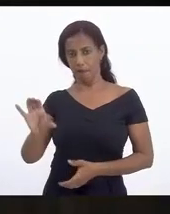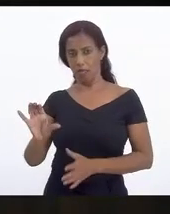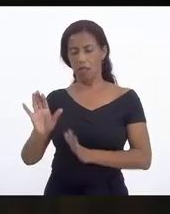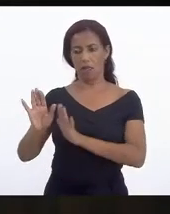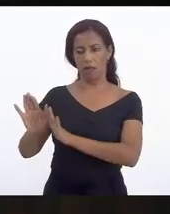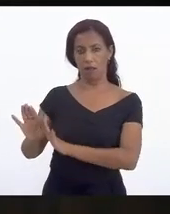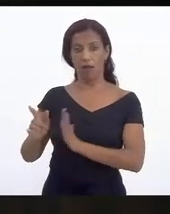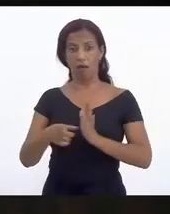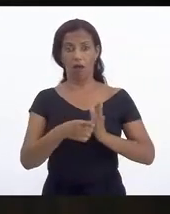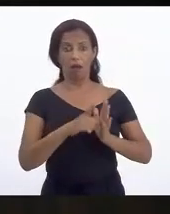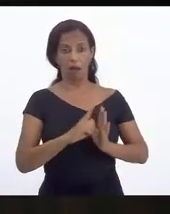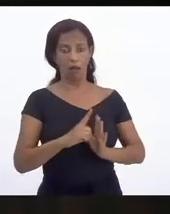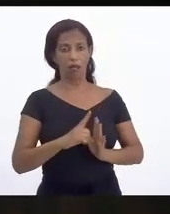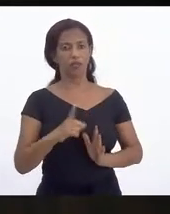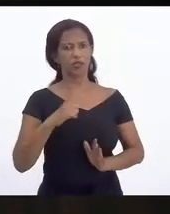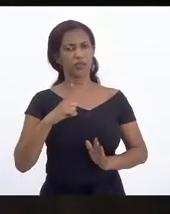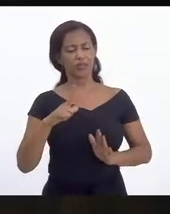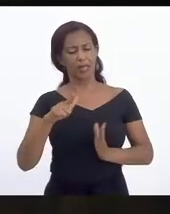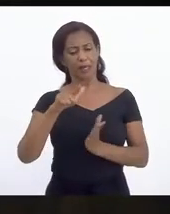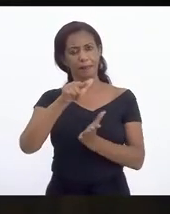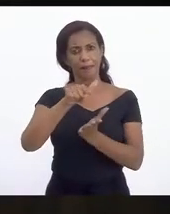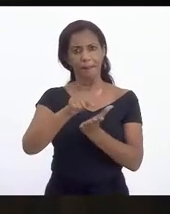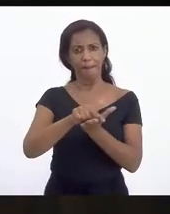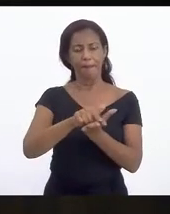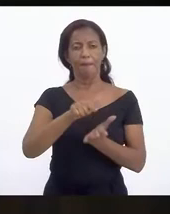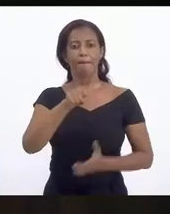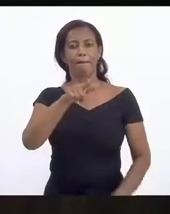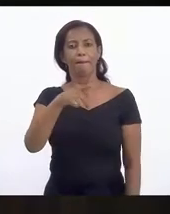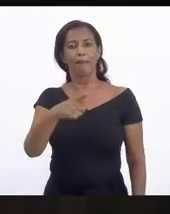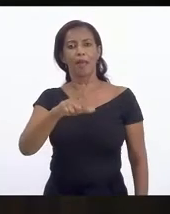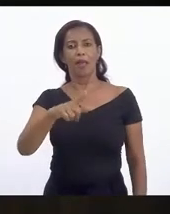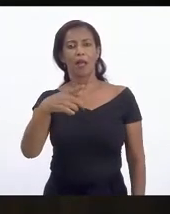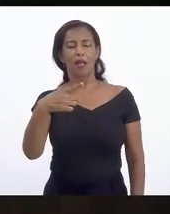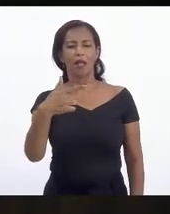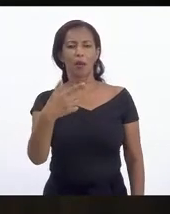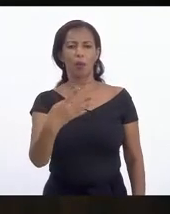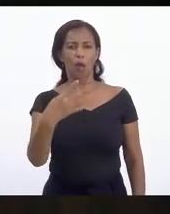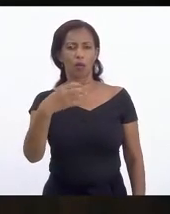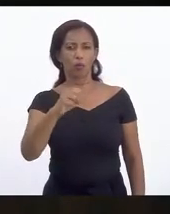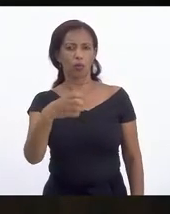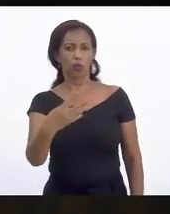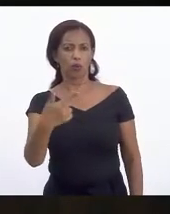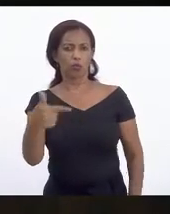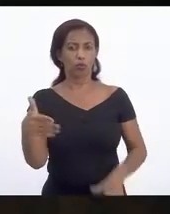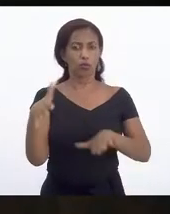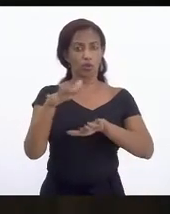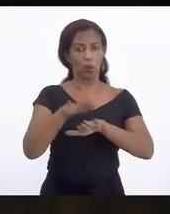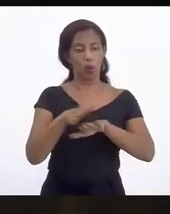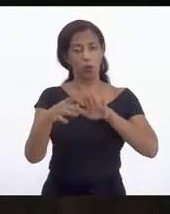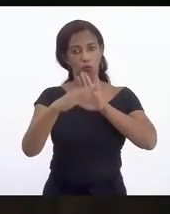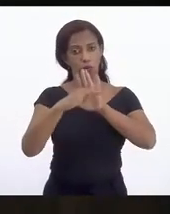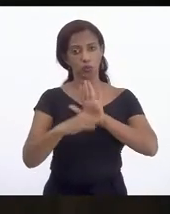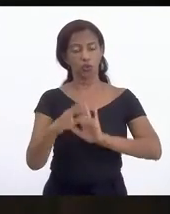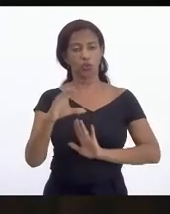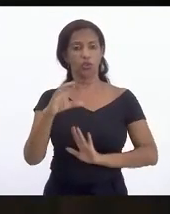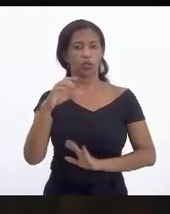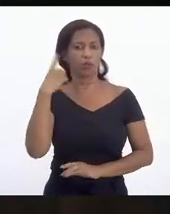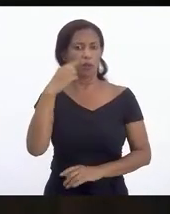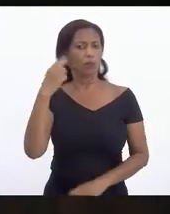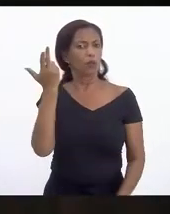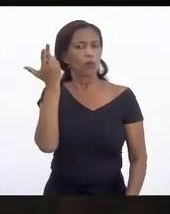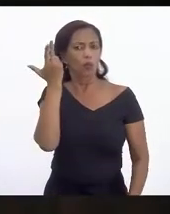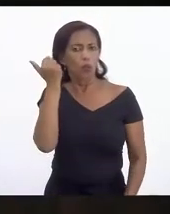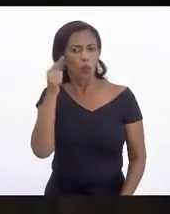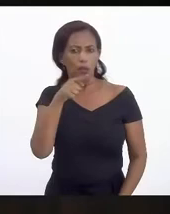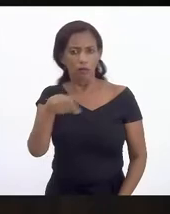Mink. Há sobre a mesa o PL 4842-2021, para a inclusão na ordem do dia do deputado Eliomar